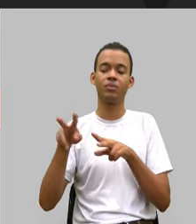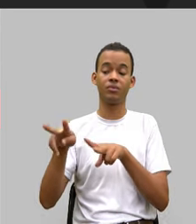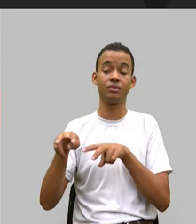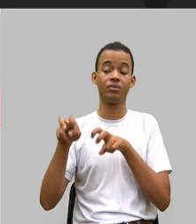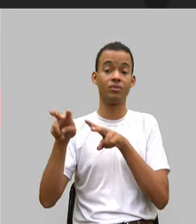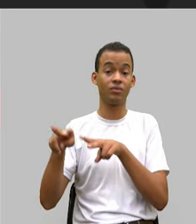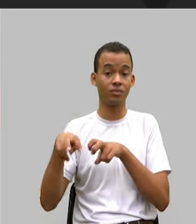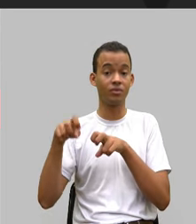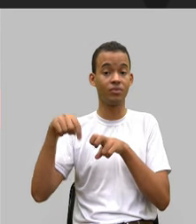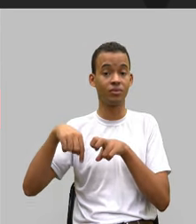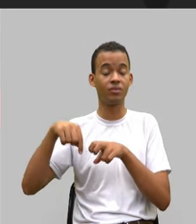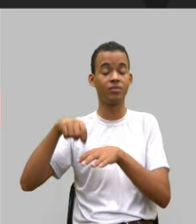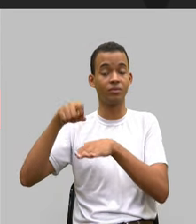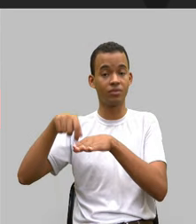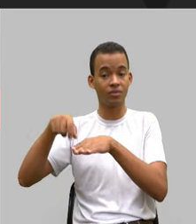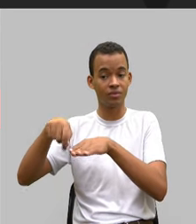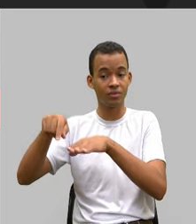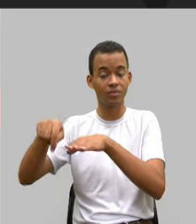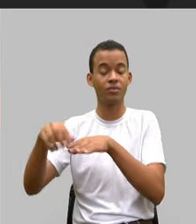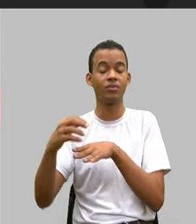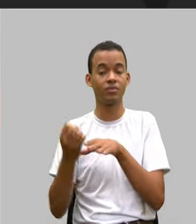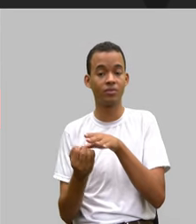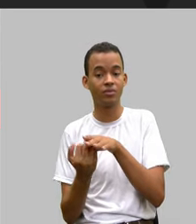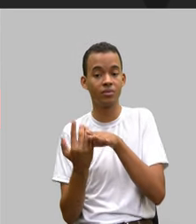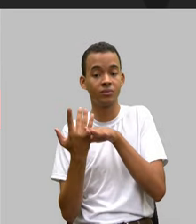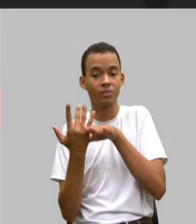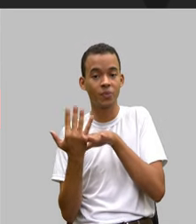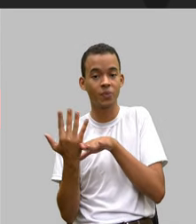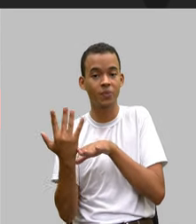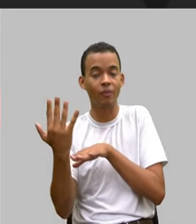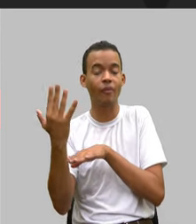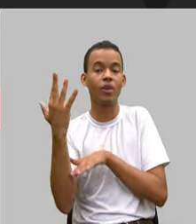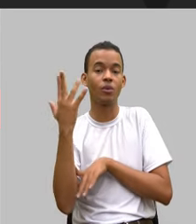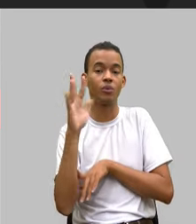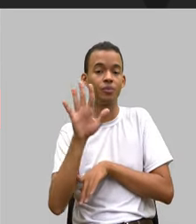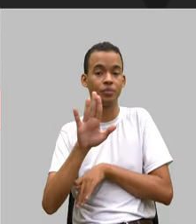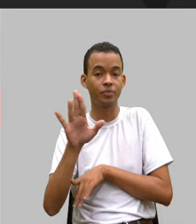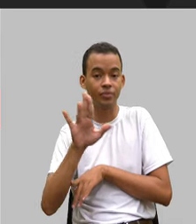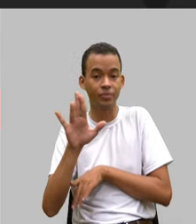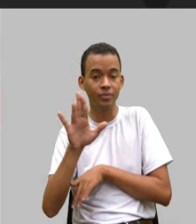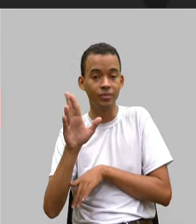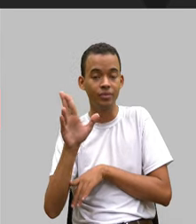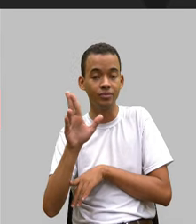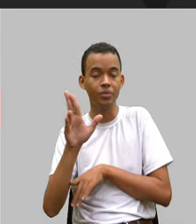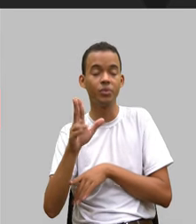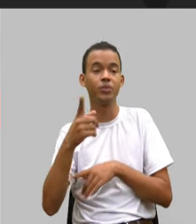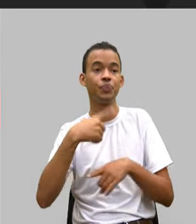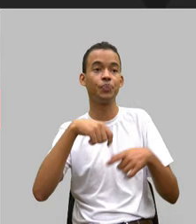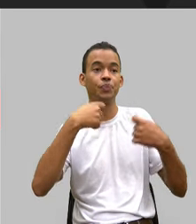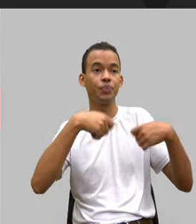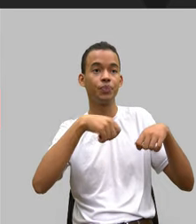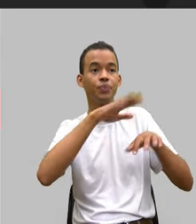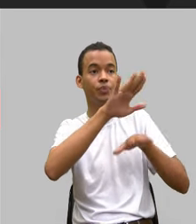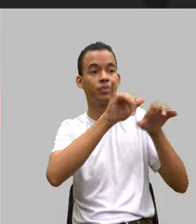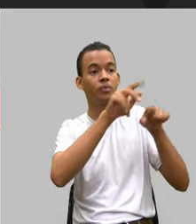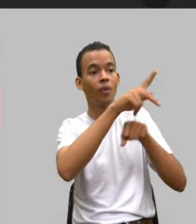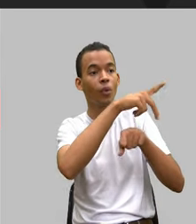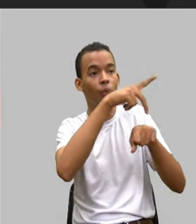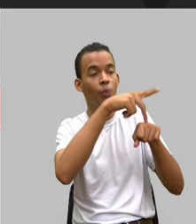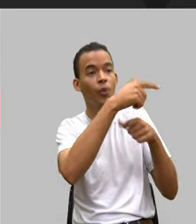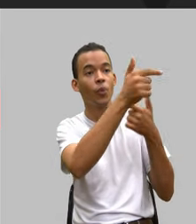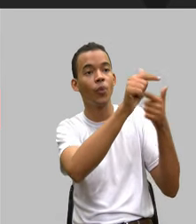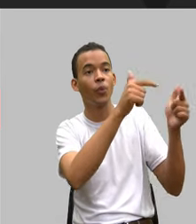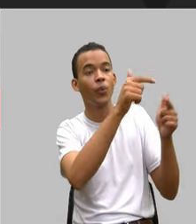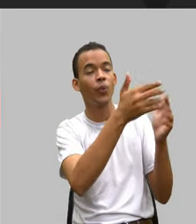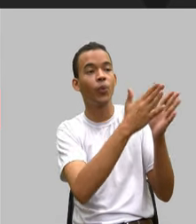nosso país estamos aí sempre atrás dos demais países aí agora o último a Alemanha né